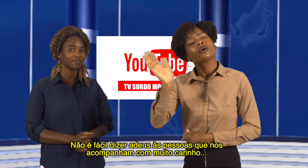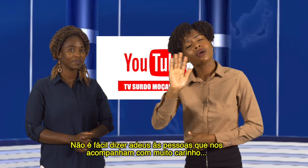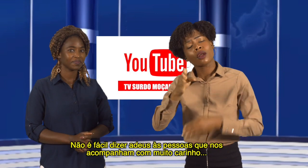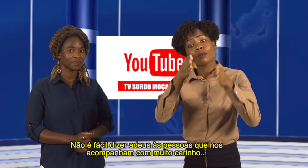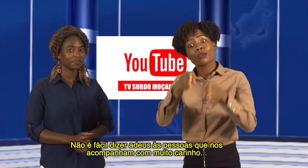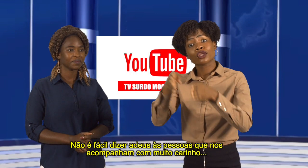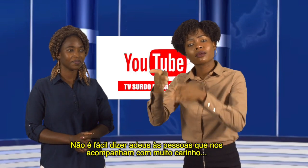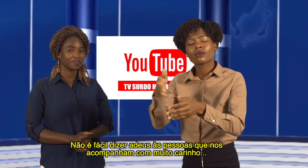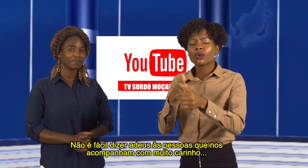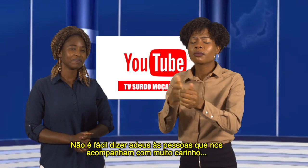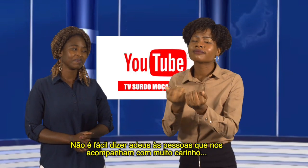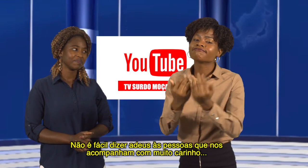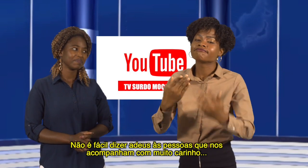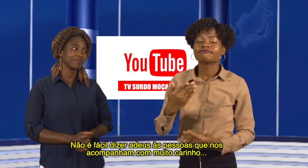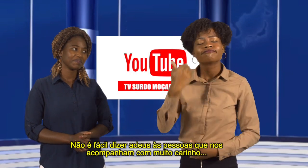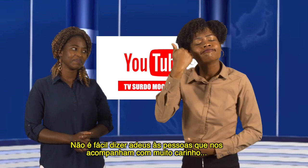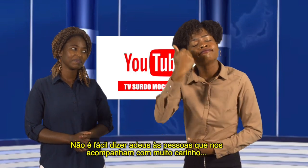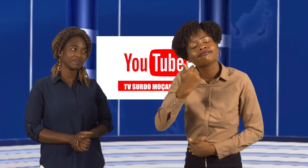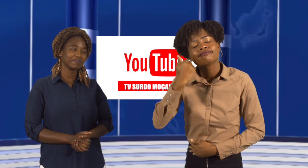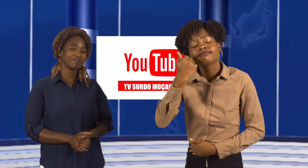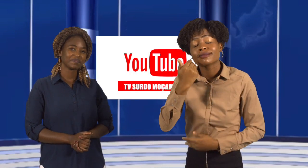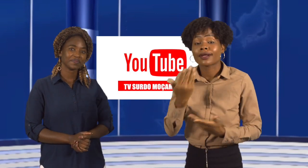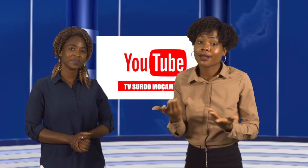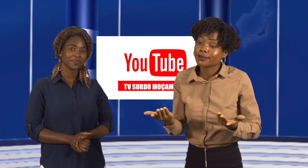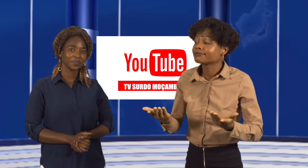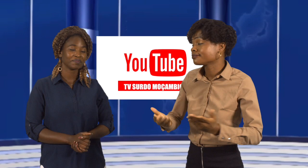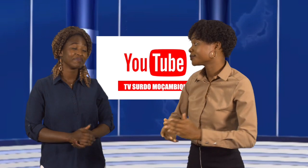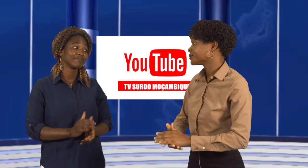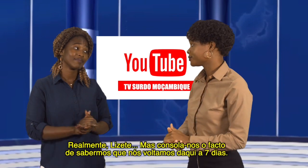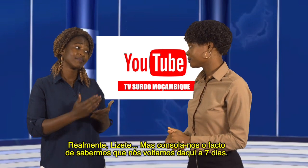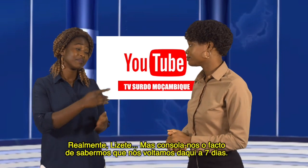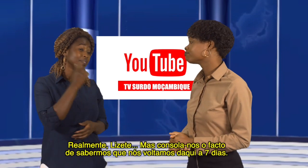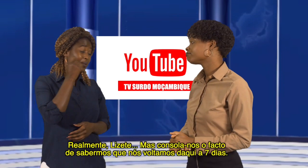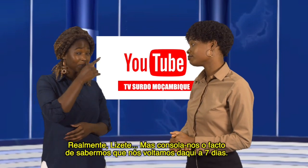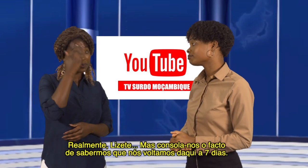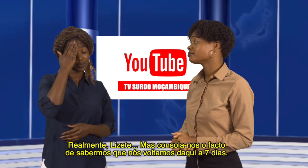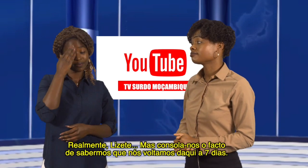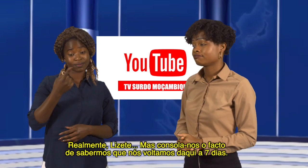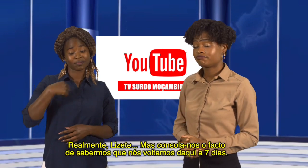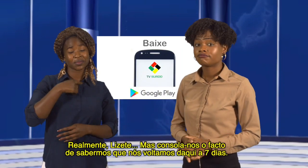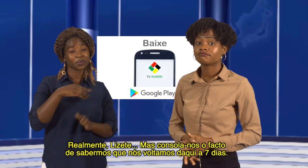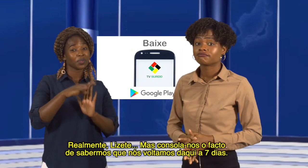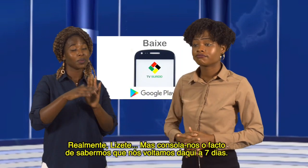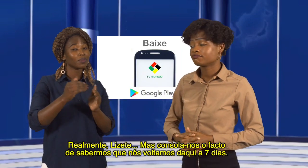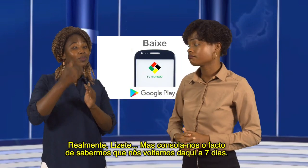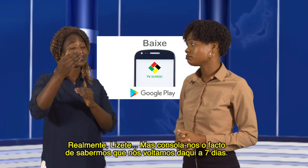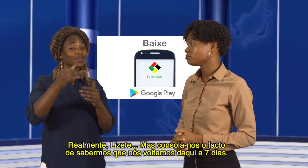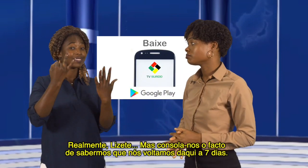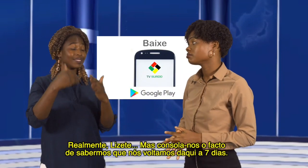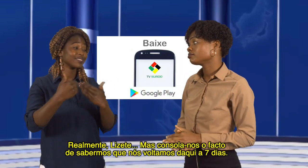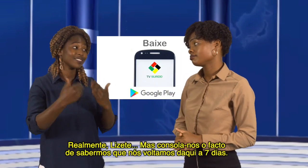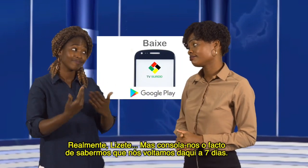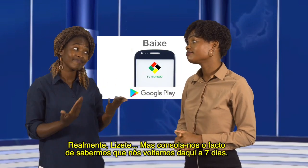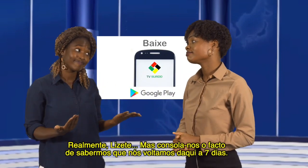adeus às pessoas que nos acompanham com muito carinho. Realmente, Lisete. Mas consola-nos o fato de